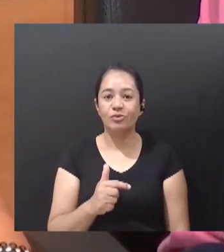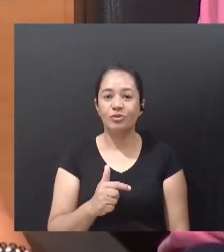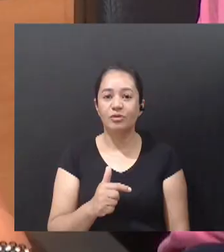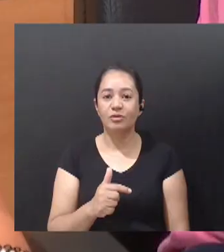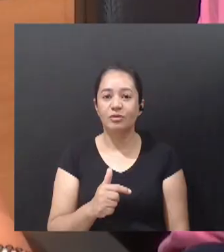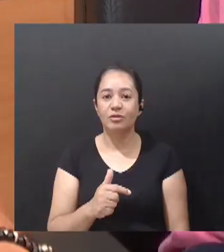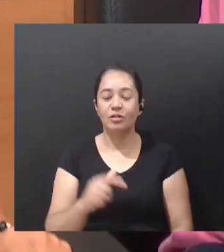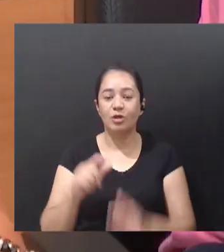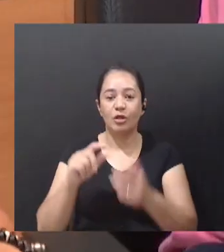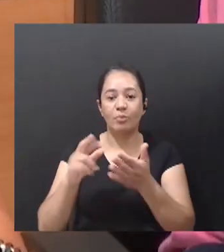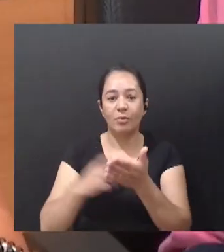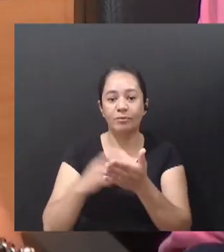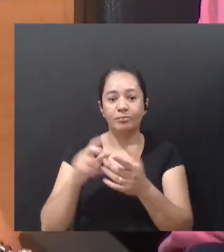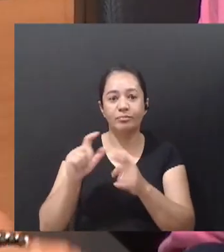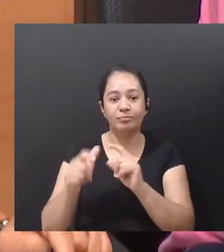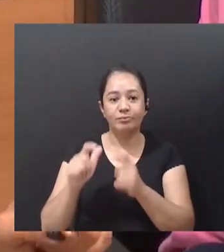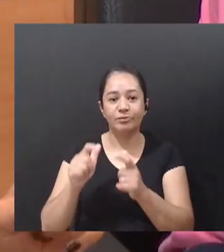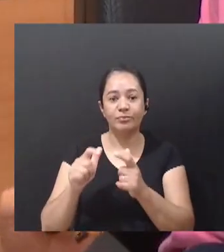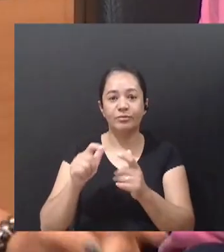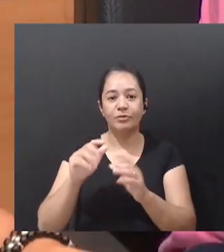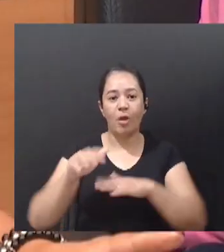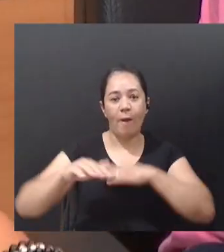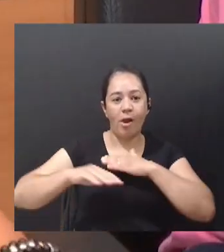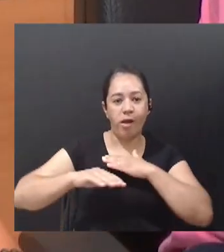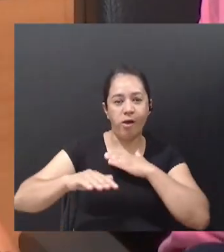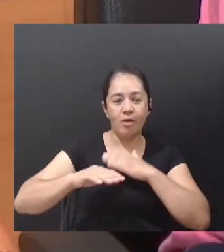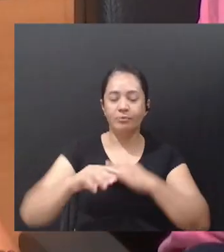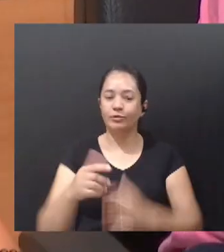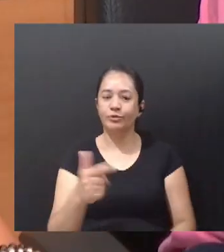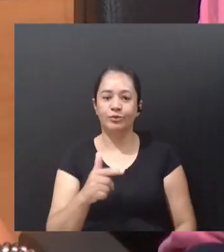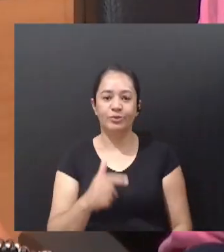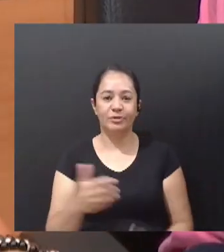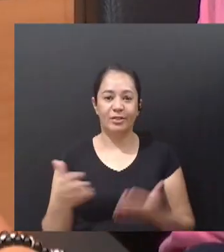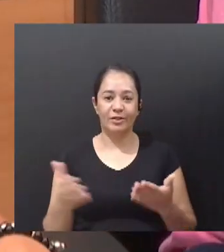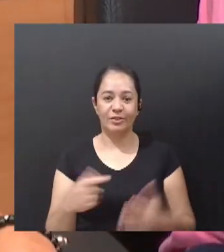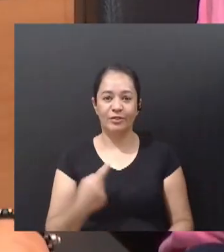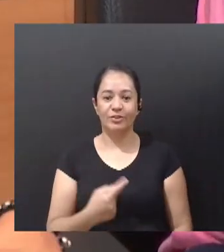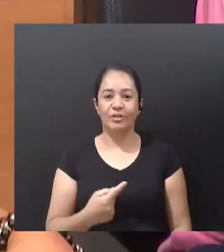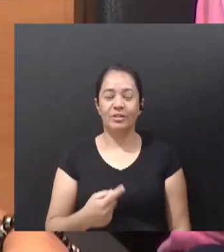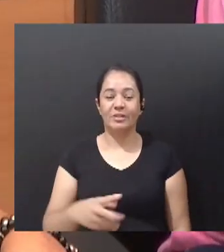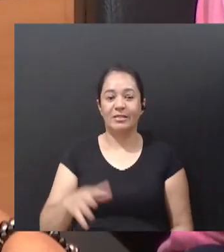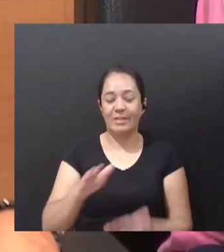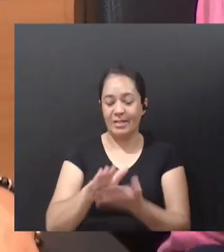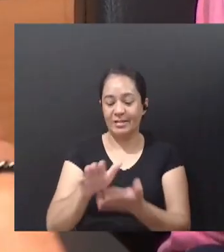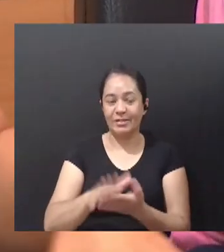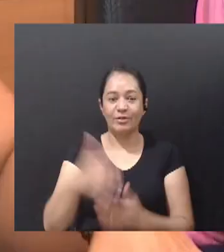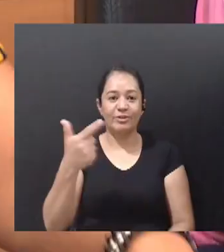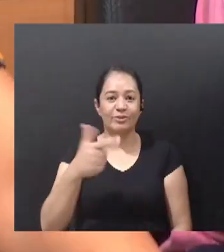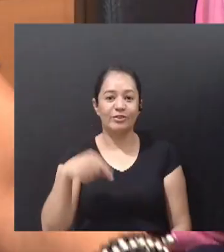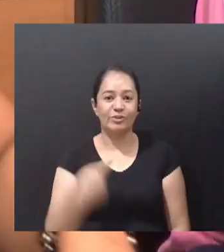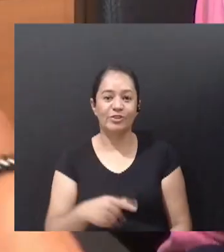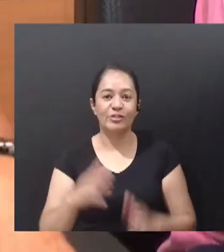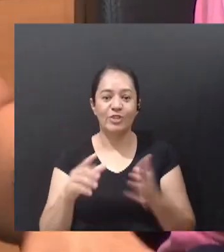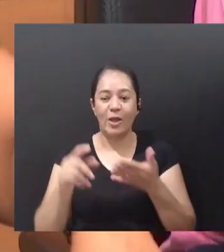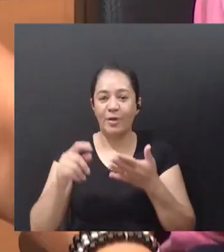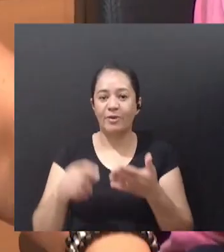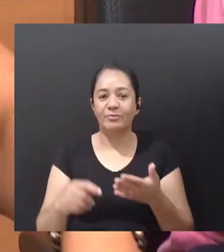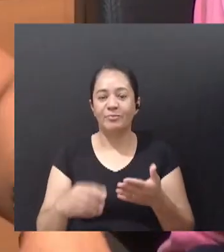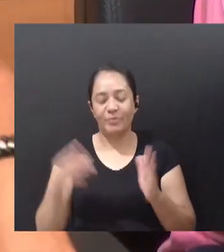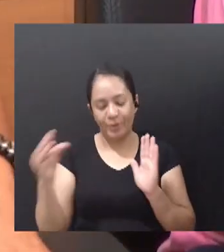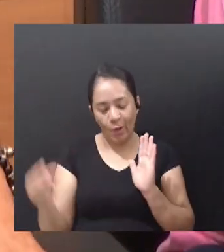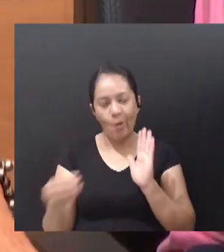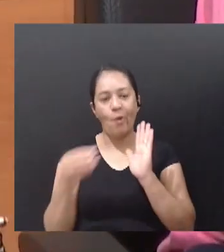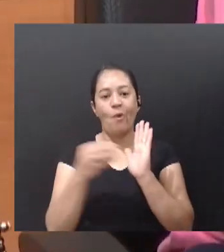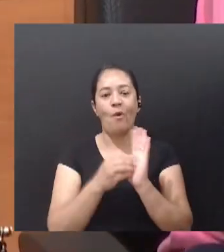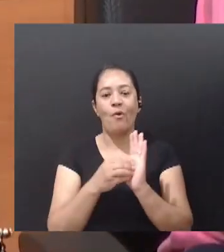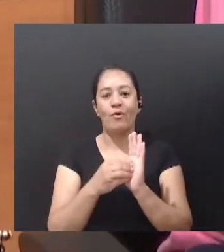hop. Nós não tínhamos. E aí, na segunda edição, a gente corrigiu e a gente colocou lá os 4